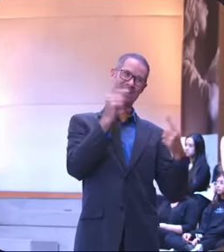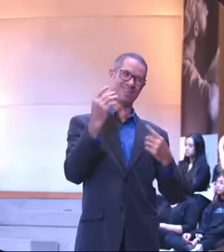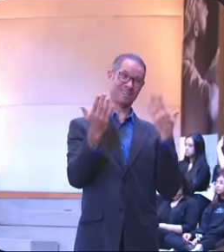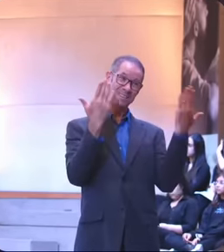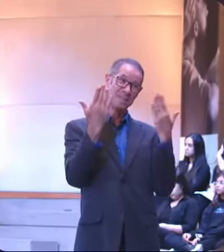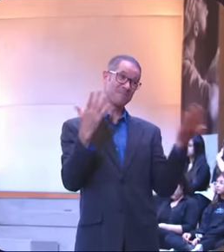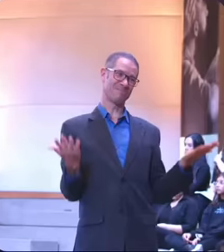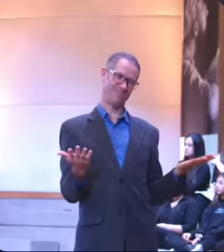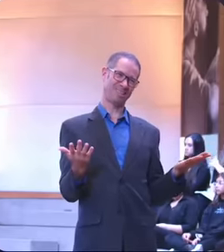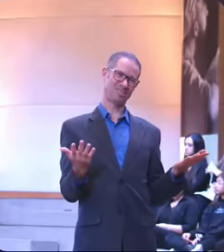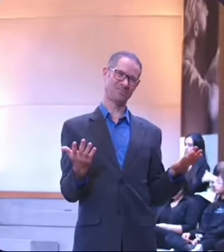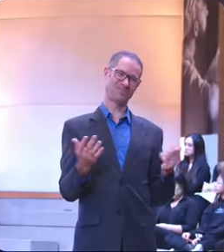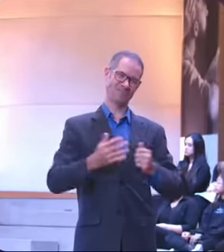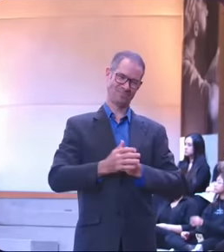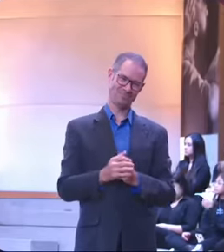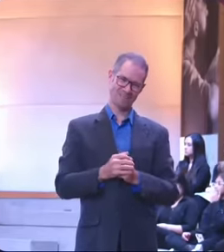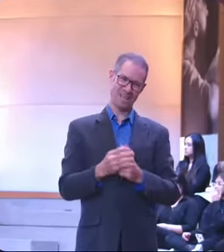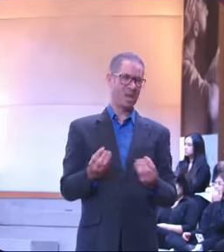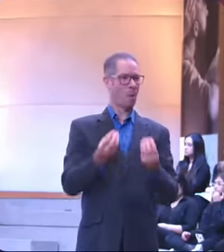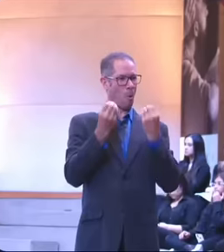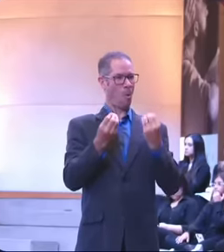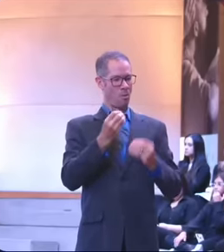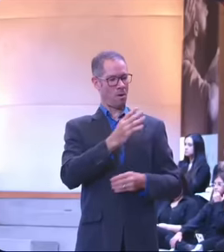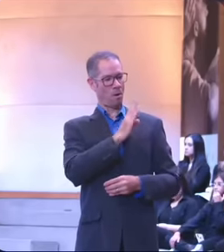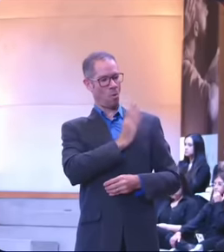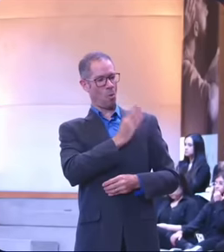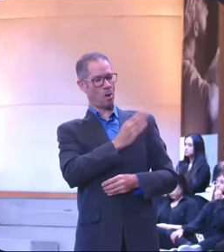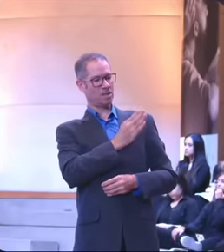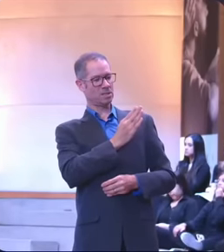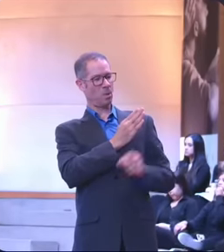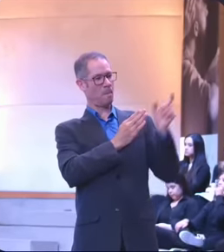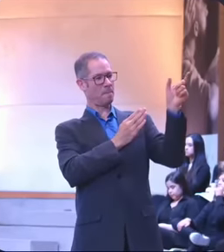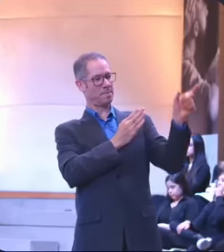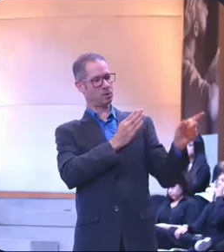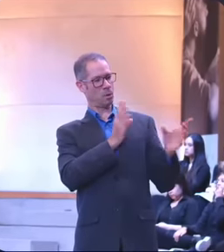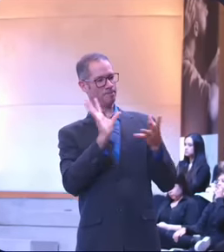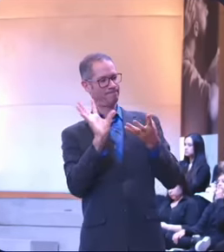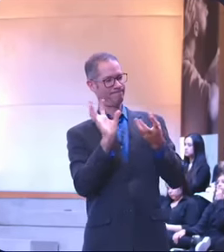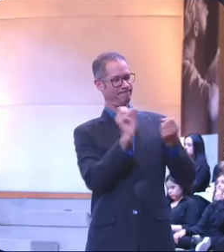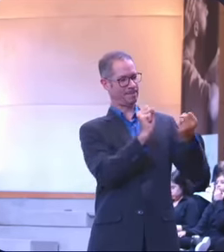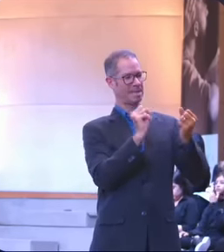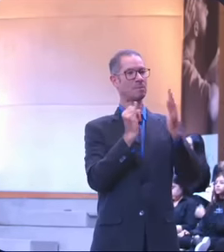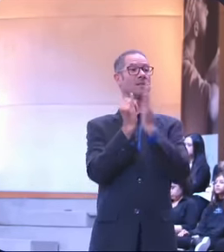Depende de como está o coração de quem recebe a intercessão.